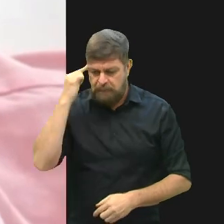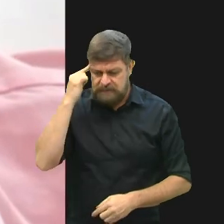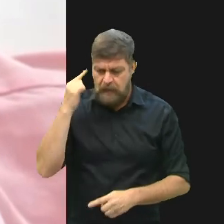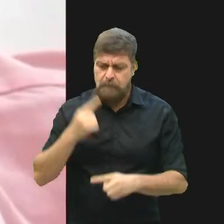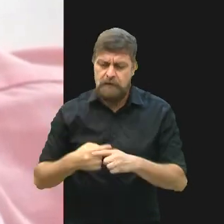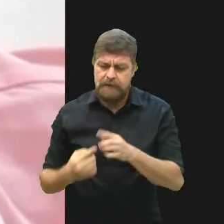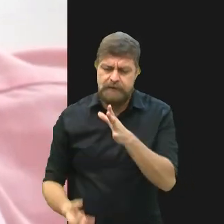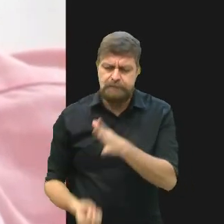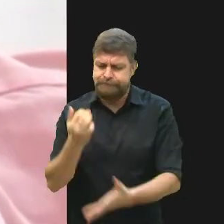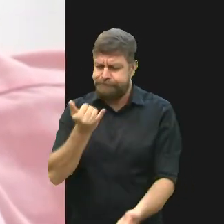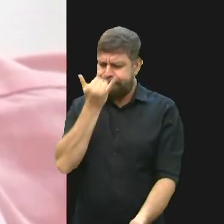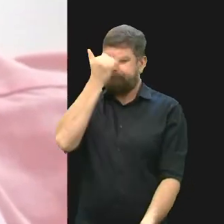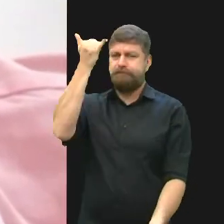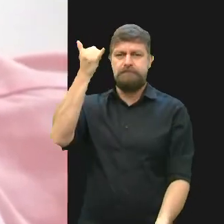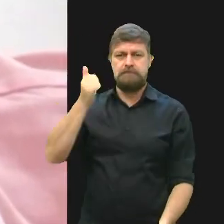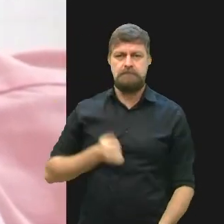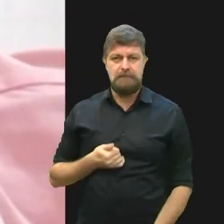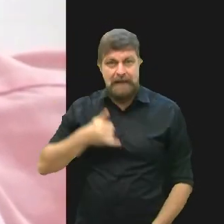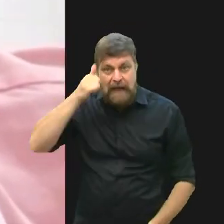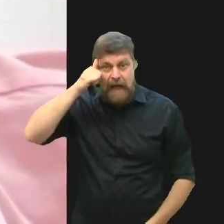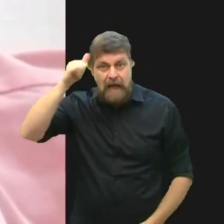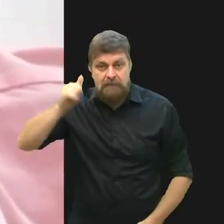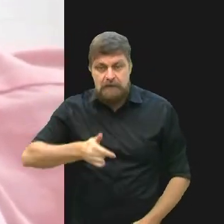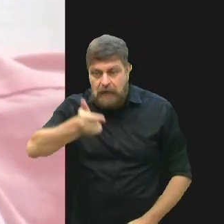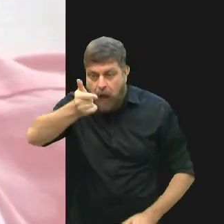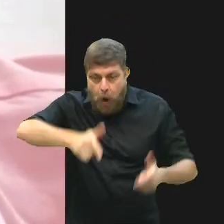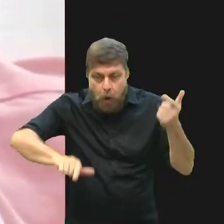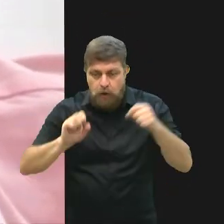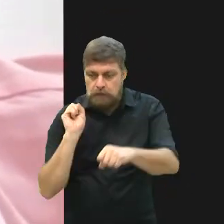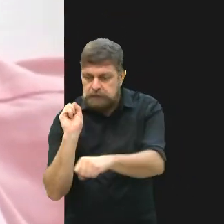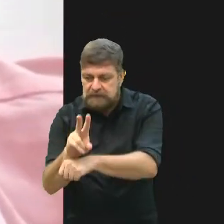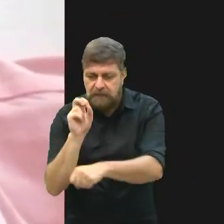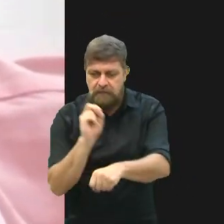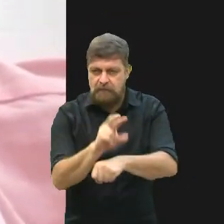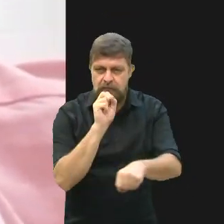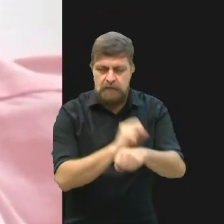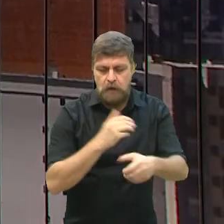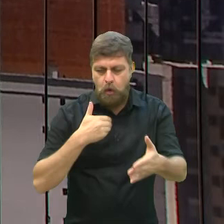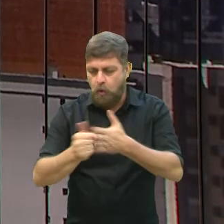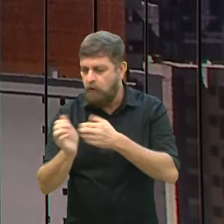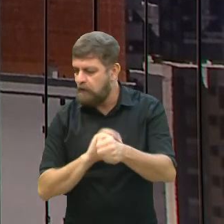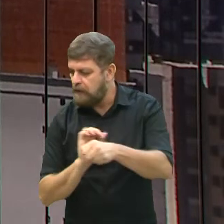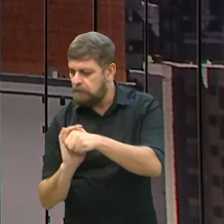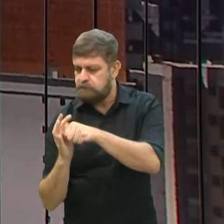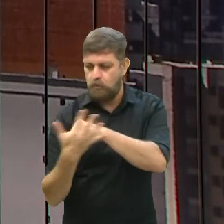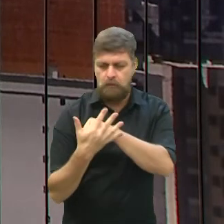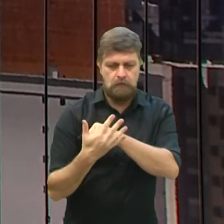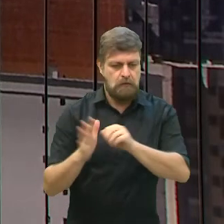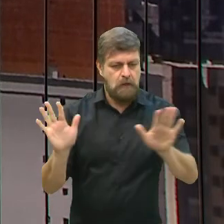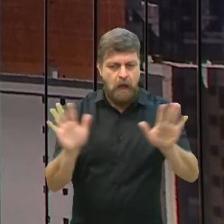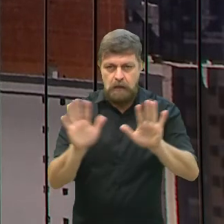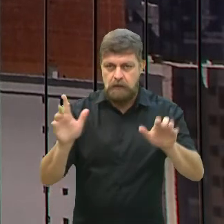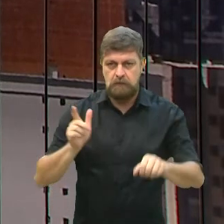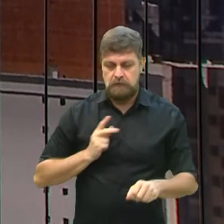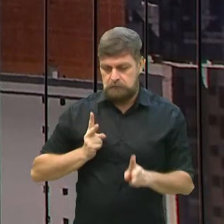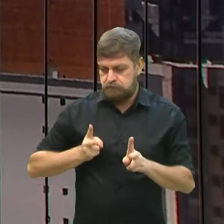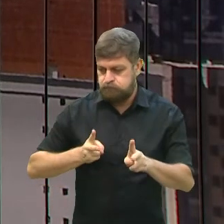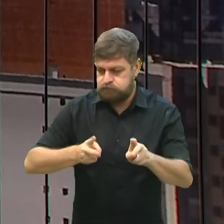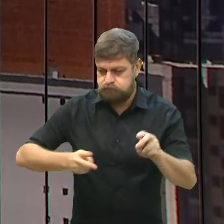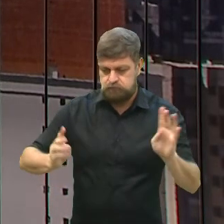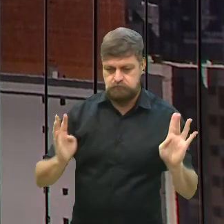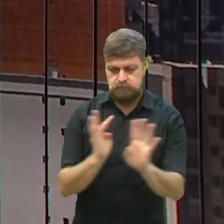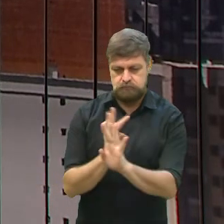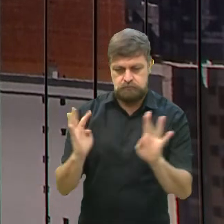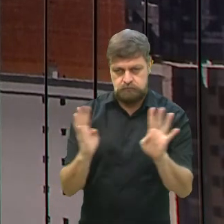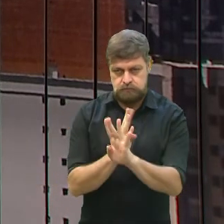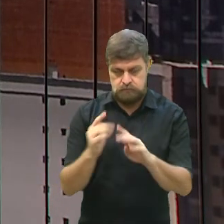que aconteceu isso, para que não aconteça com outros vírus, seja coronavírus ou outros, que deveriam continuar circulando